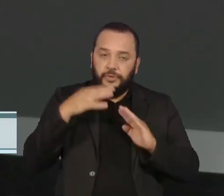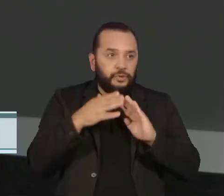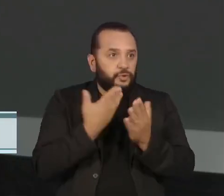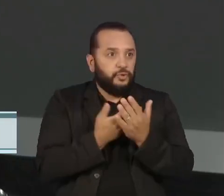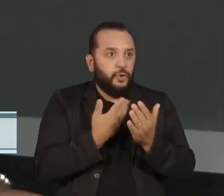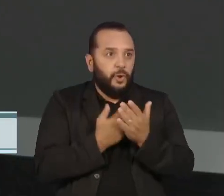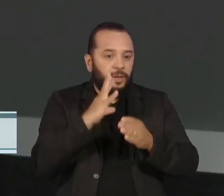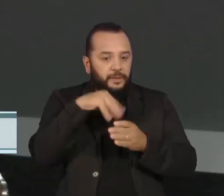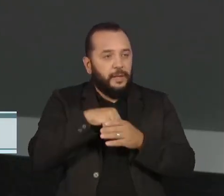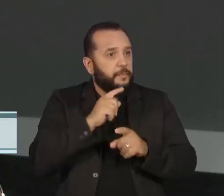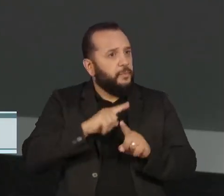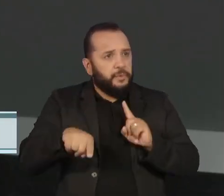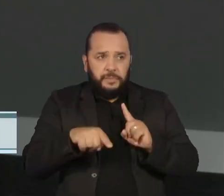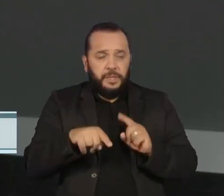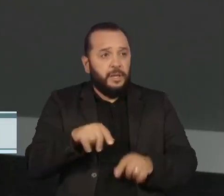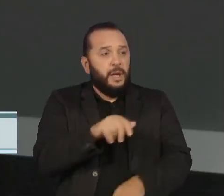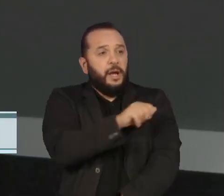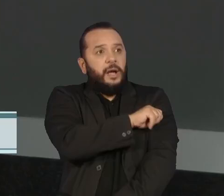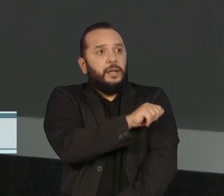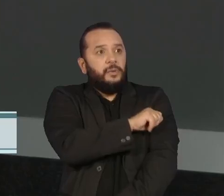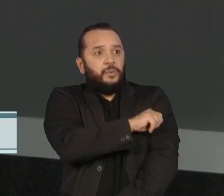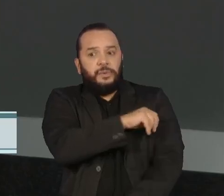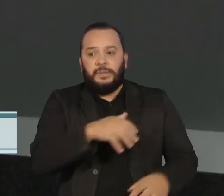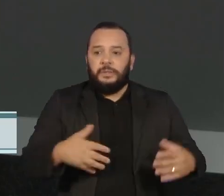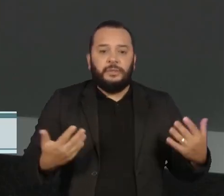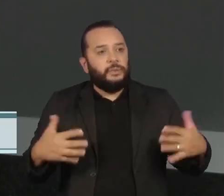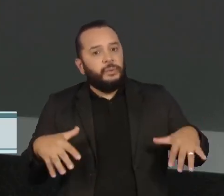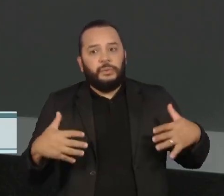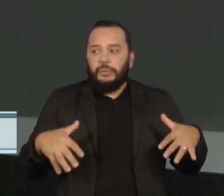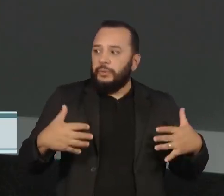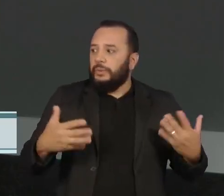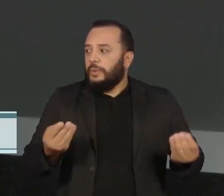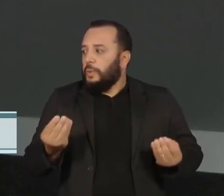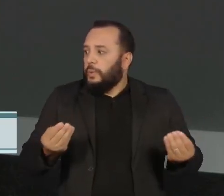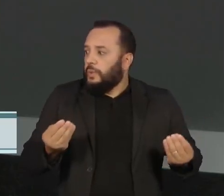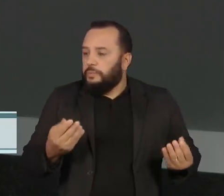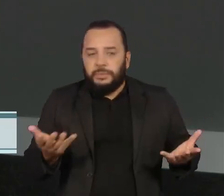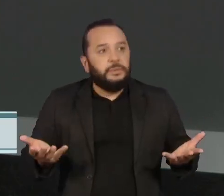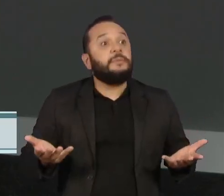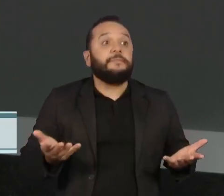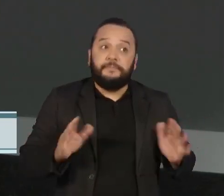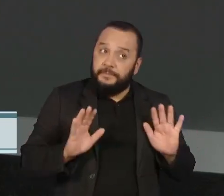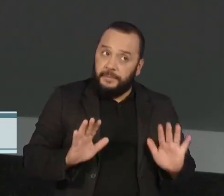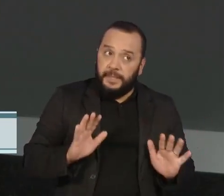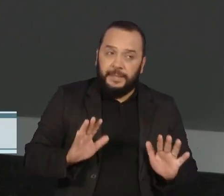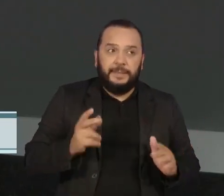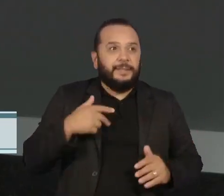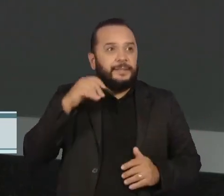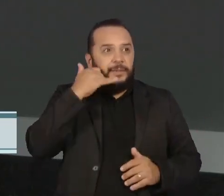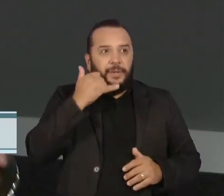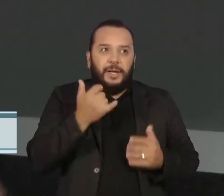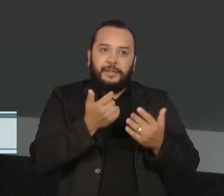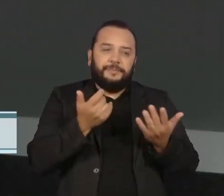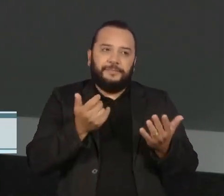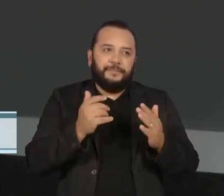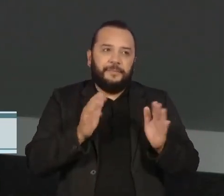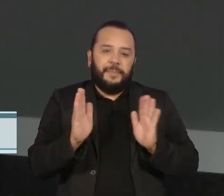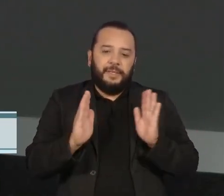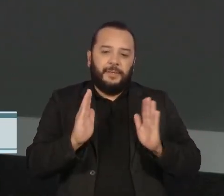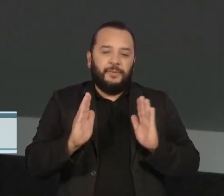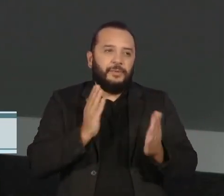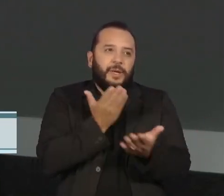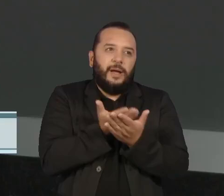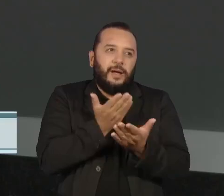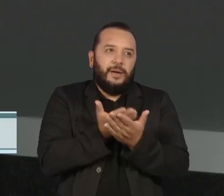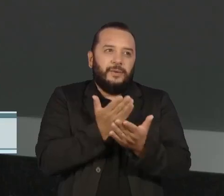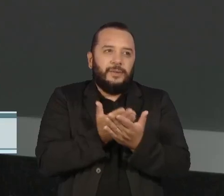nas escolas, os alunos ainda estão bastante mexidos com isso, mas a falta do celular durante aquele